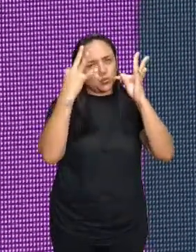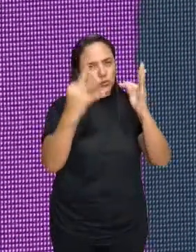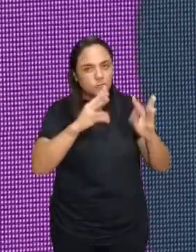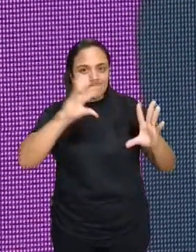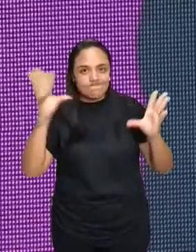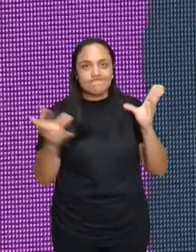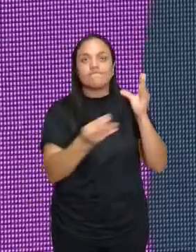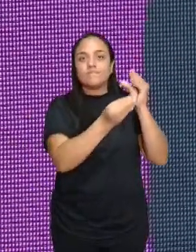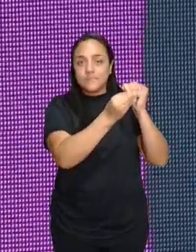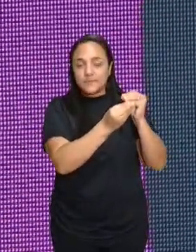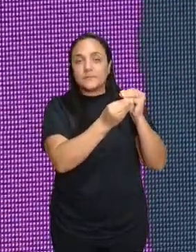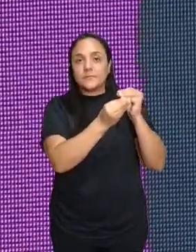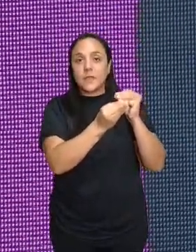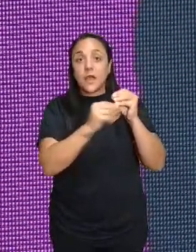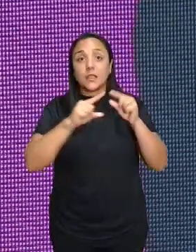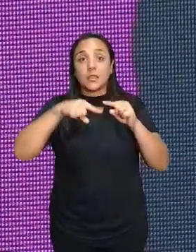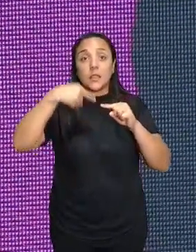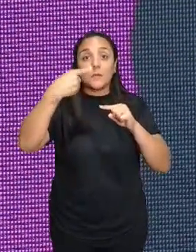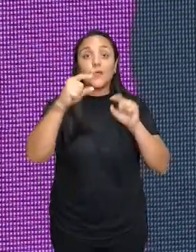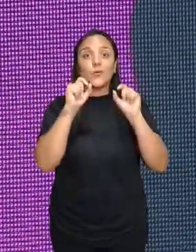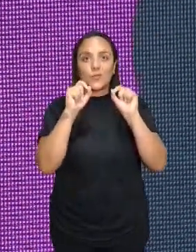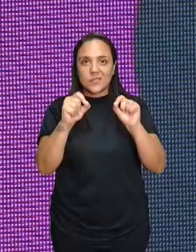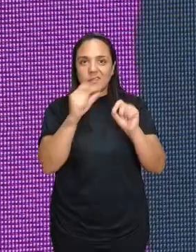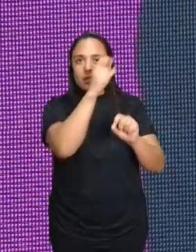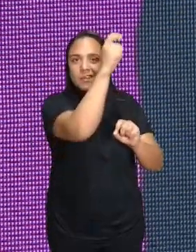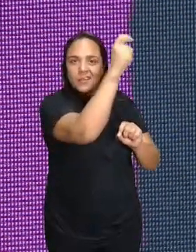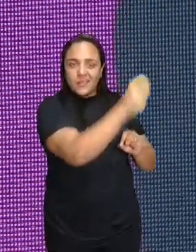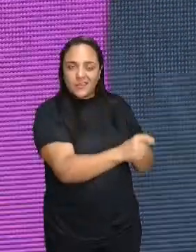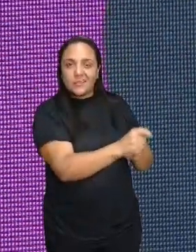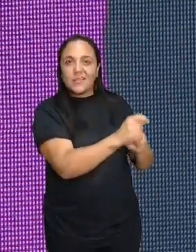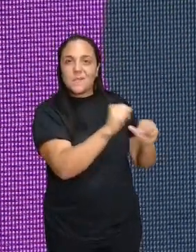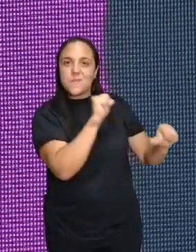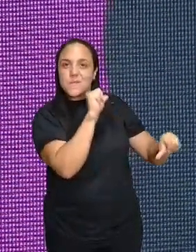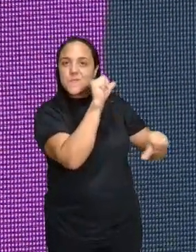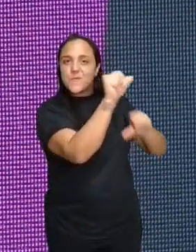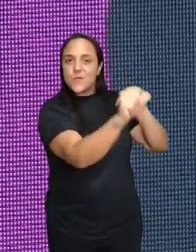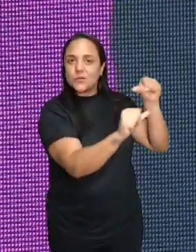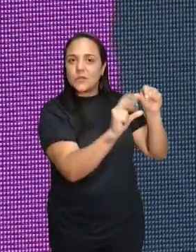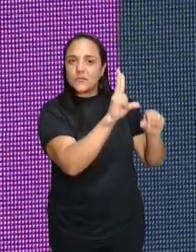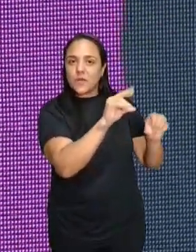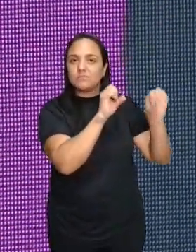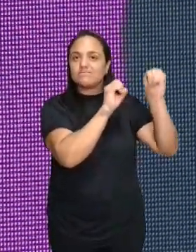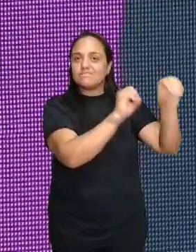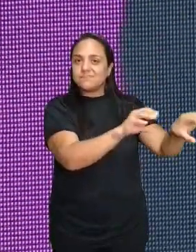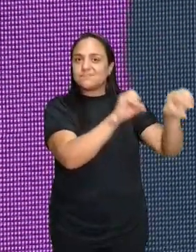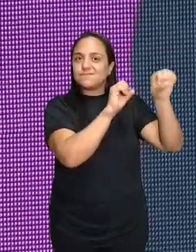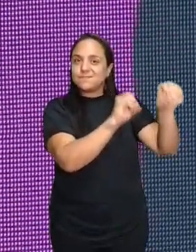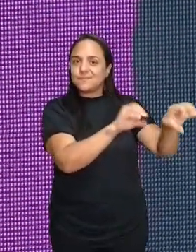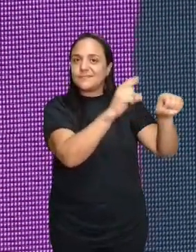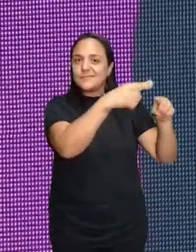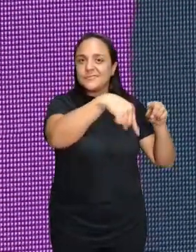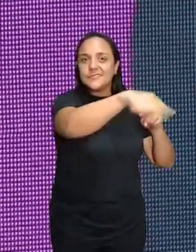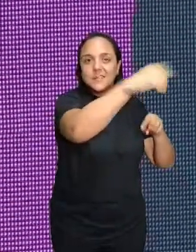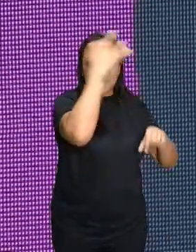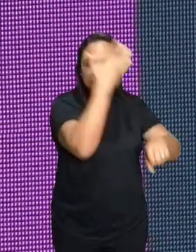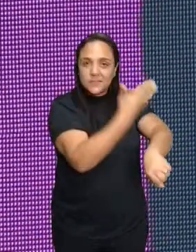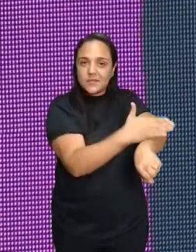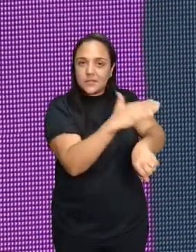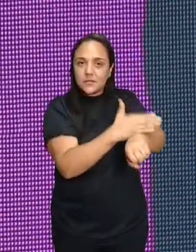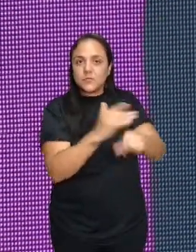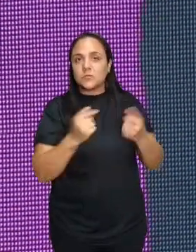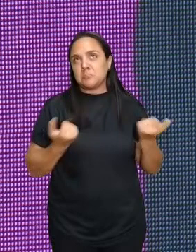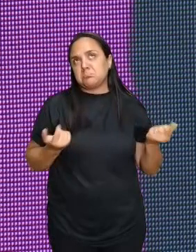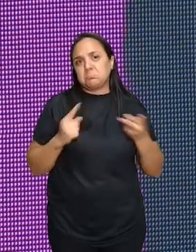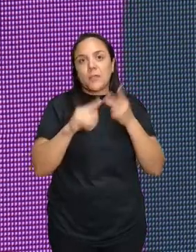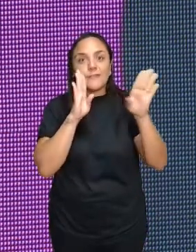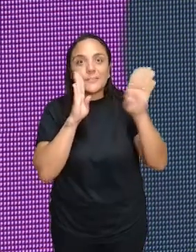pertinentes, elas acabam virando protagonistas e lecionando treinamentos diariamente. Então, elas criam seus canais no Facebook,